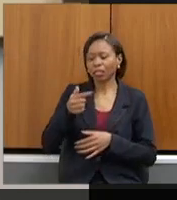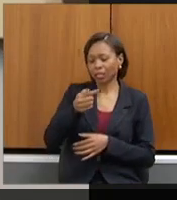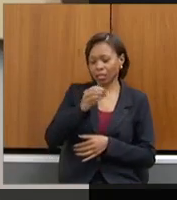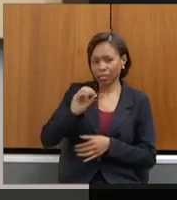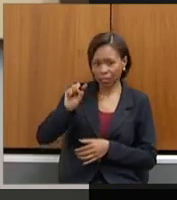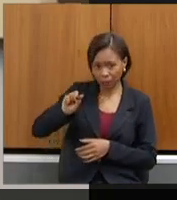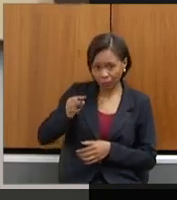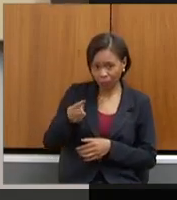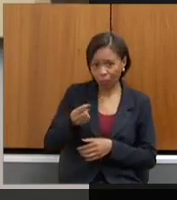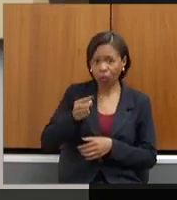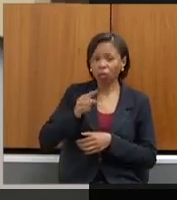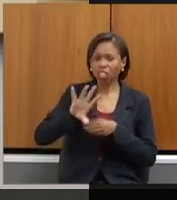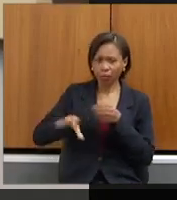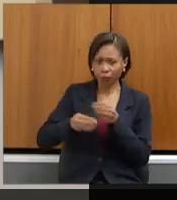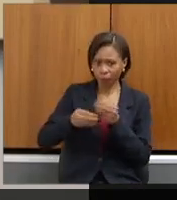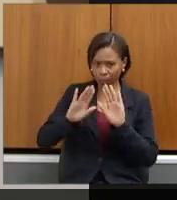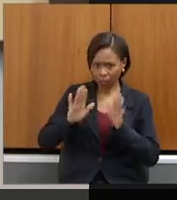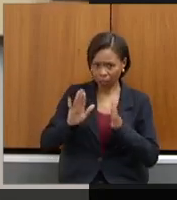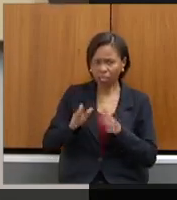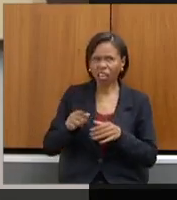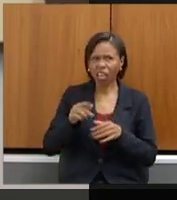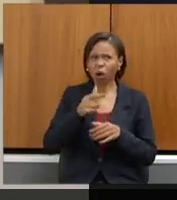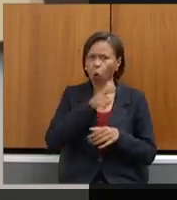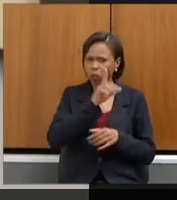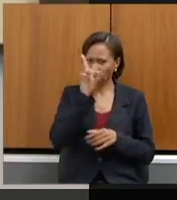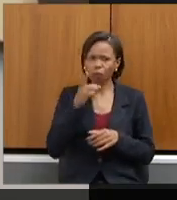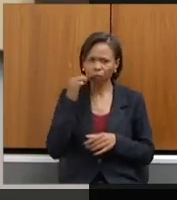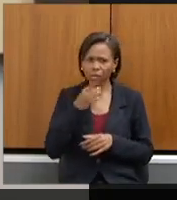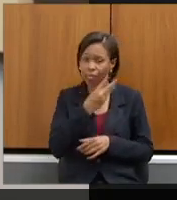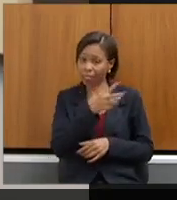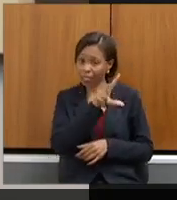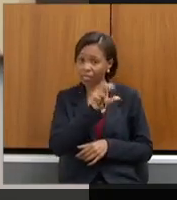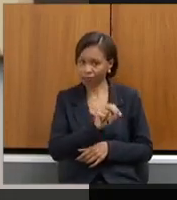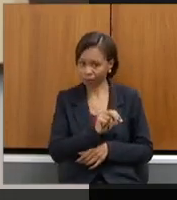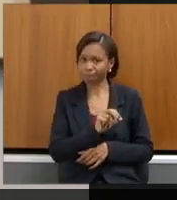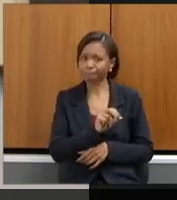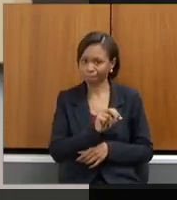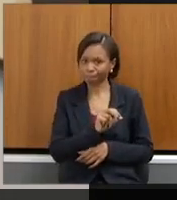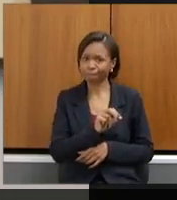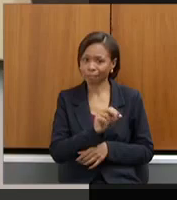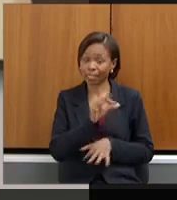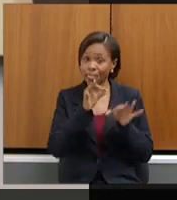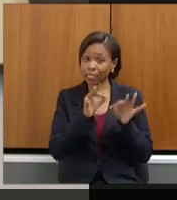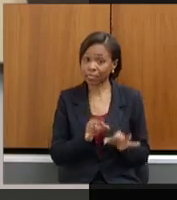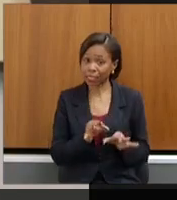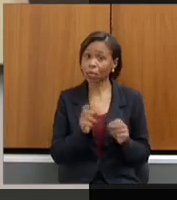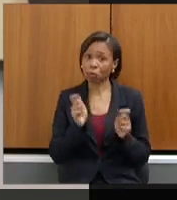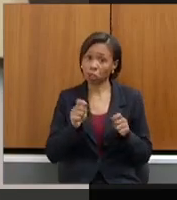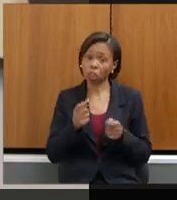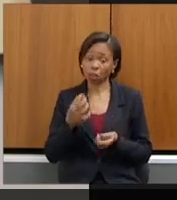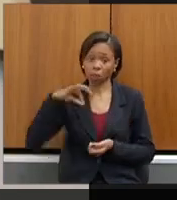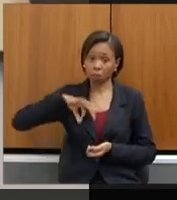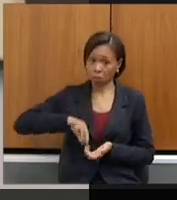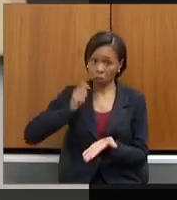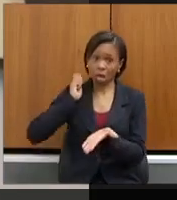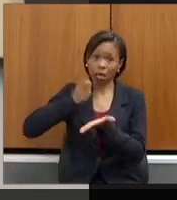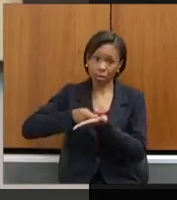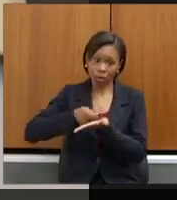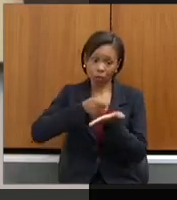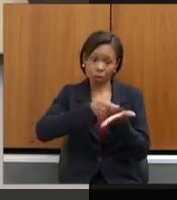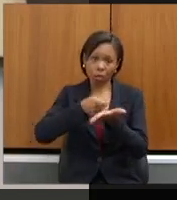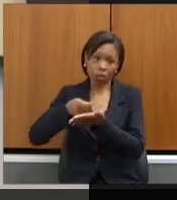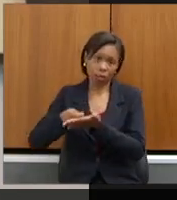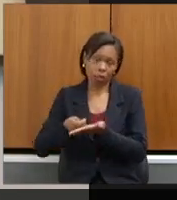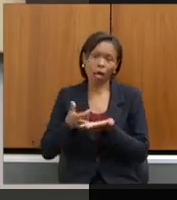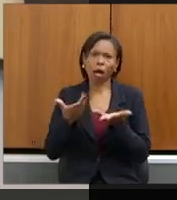mas o deputado Fred Costa botou umas 350 que aí eles tem certeza que iam poder remunerar as pessoas e aí